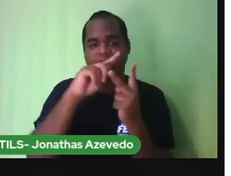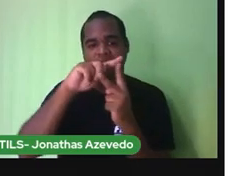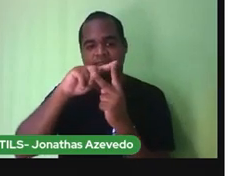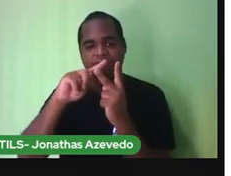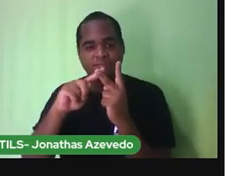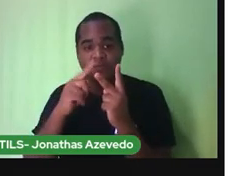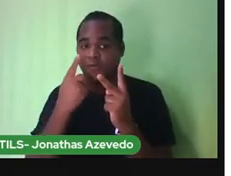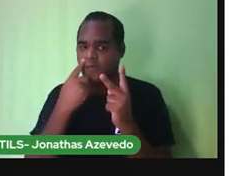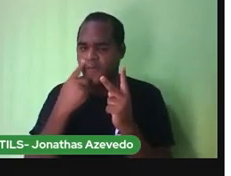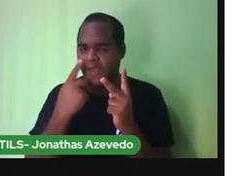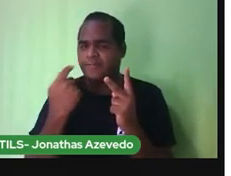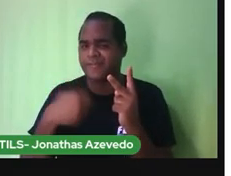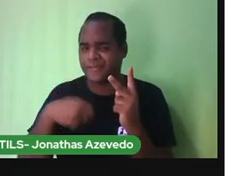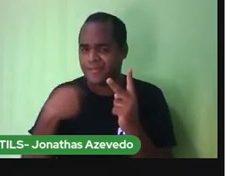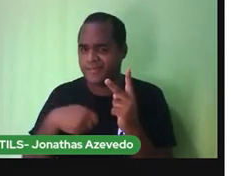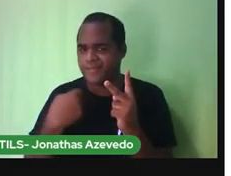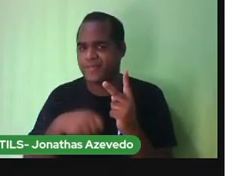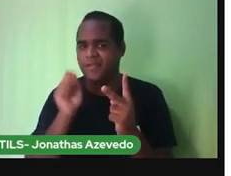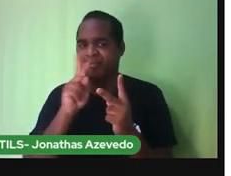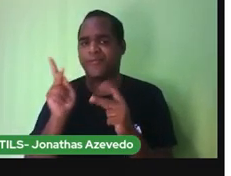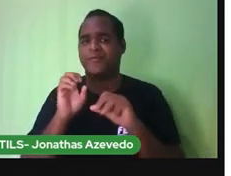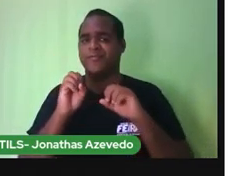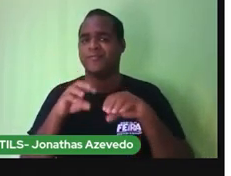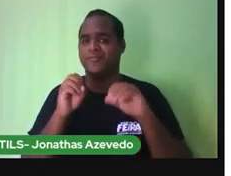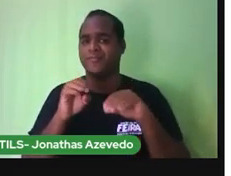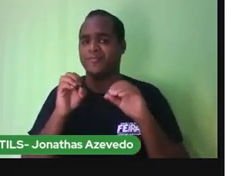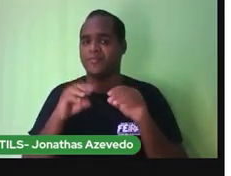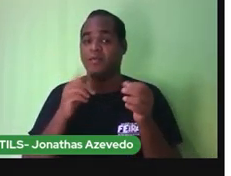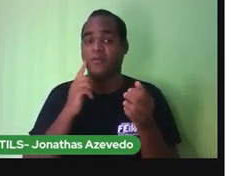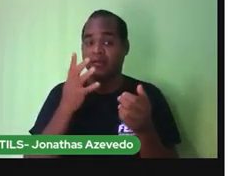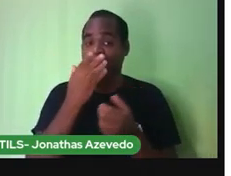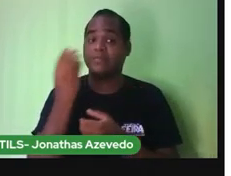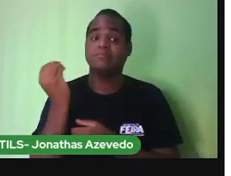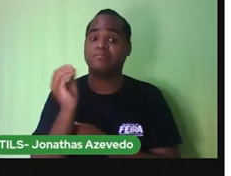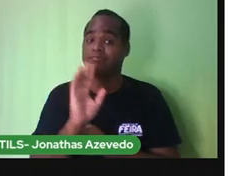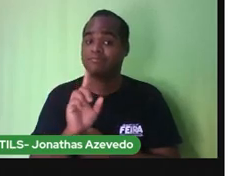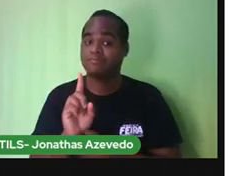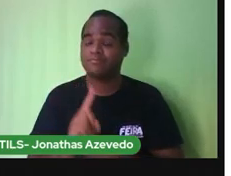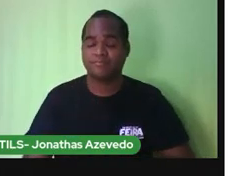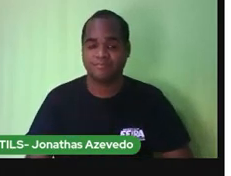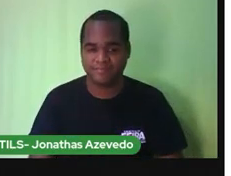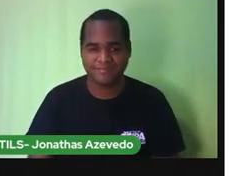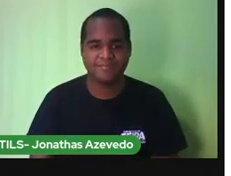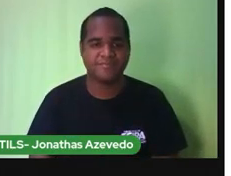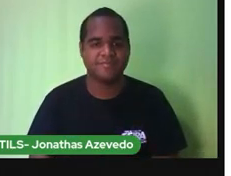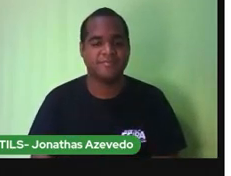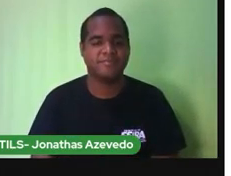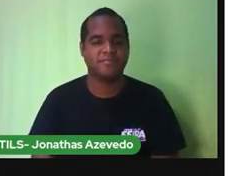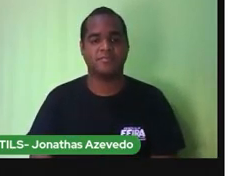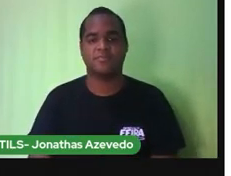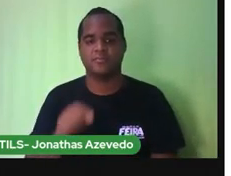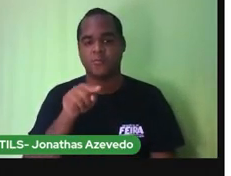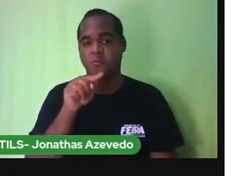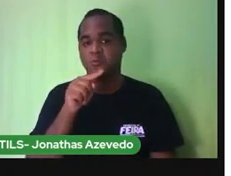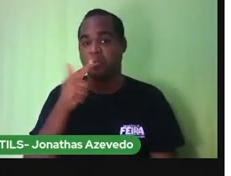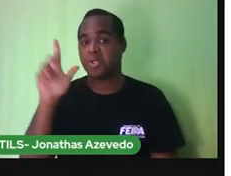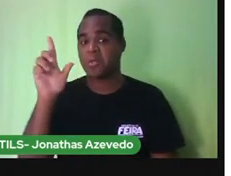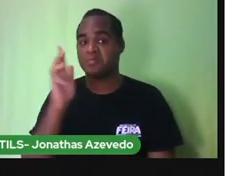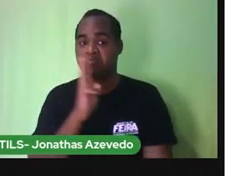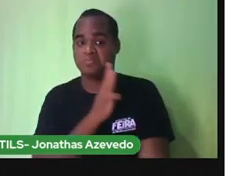técnicas fazer essas coisas que as provas em cima porque a gente não esquece é mais como separar sílabas tá bom E quando você tiver lá com o